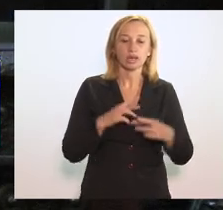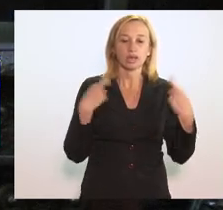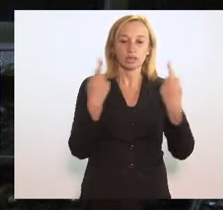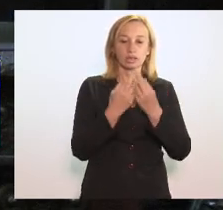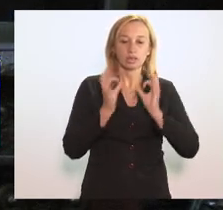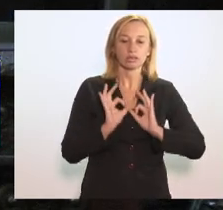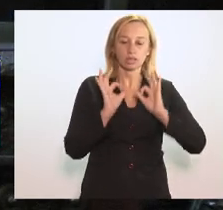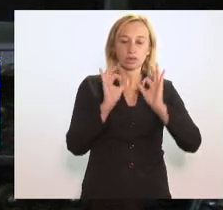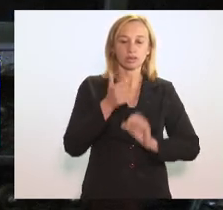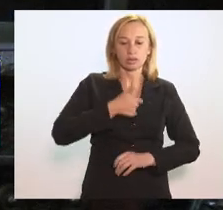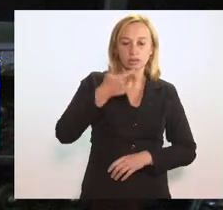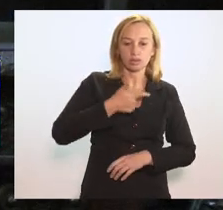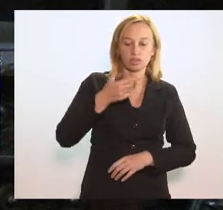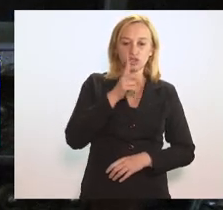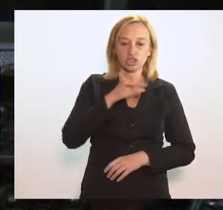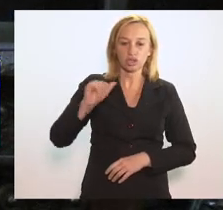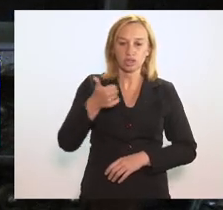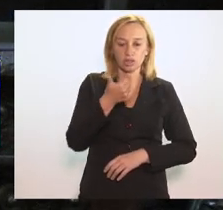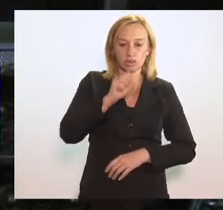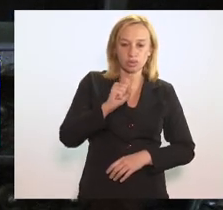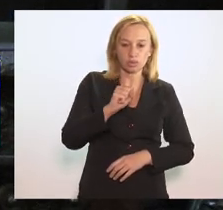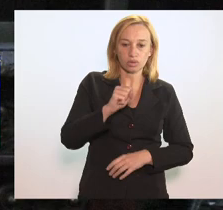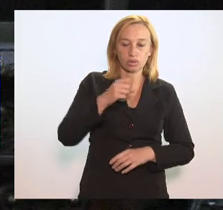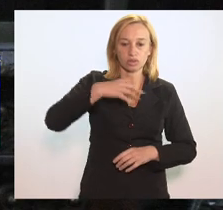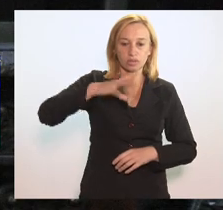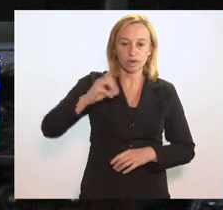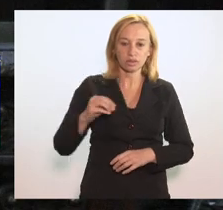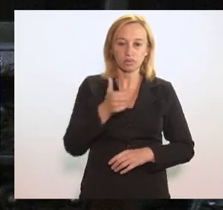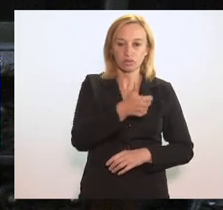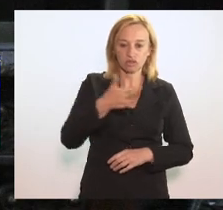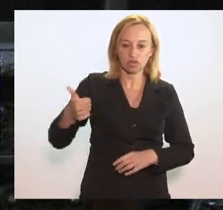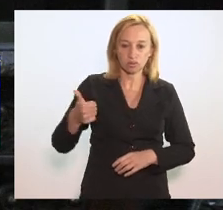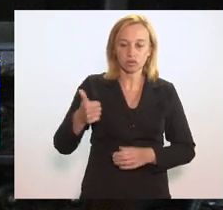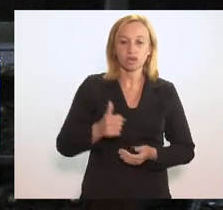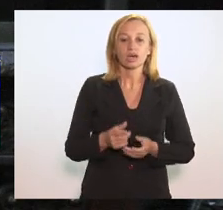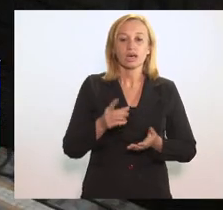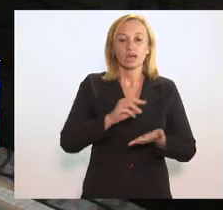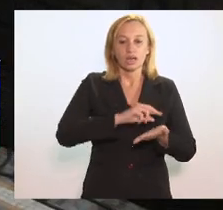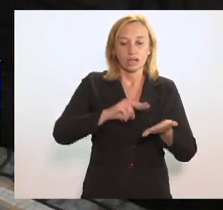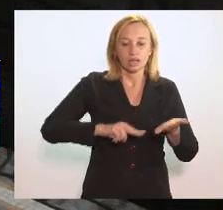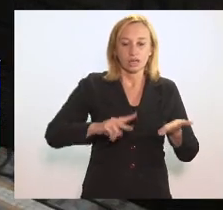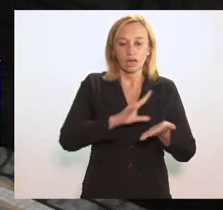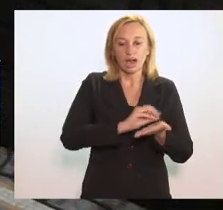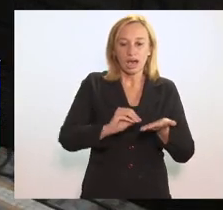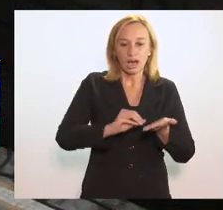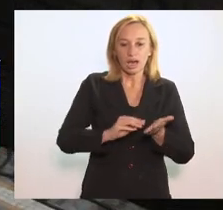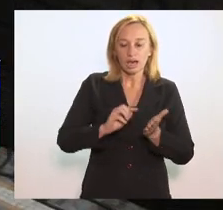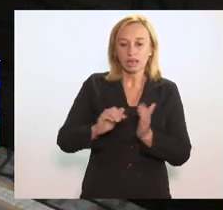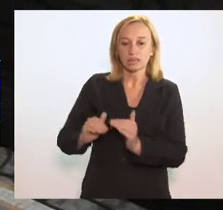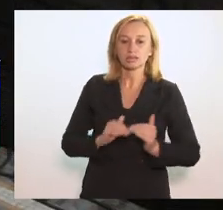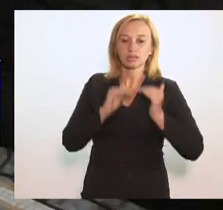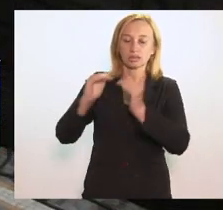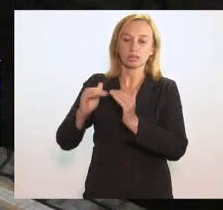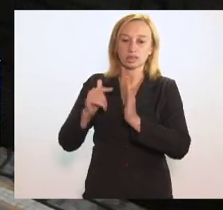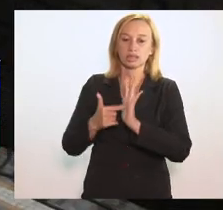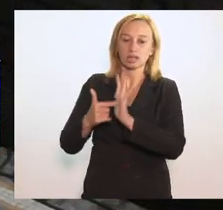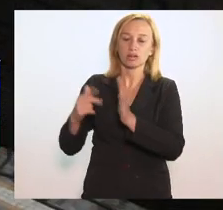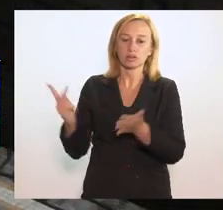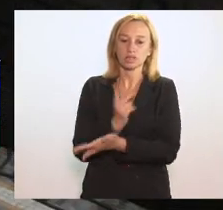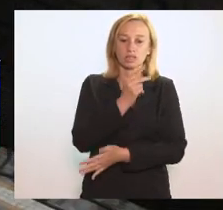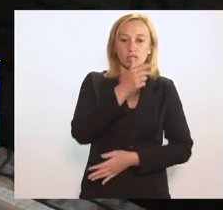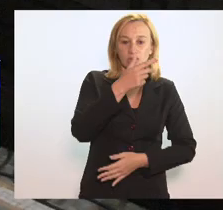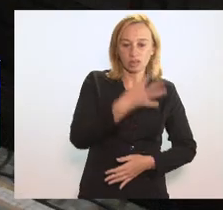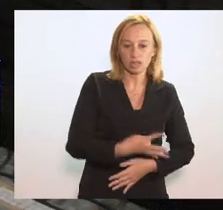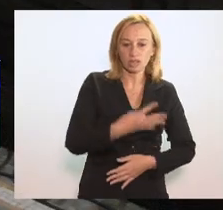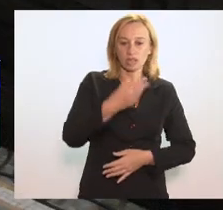sessão extraordinária do dia 18 de março de 2021. A ata reflete com exatidão o ocorrido na